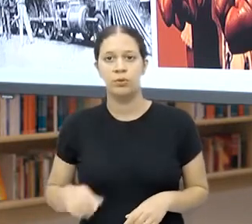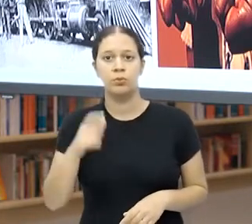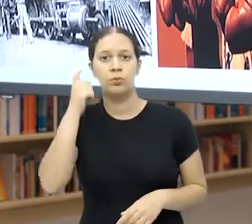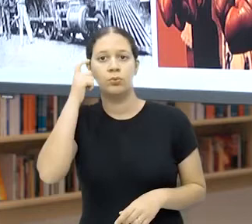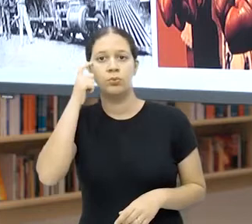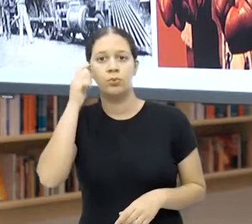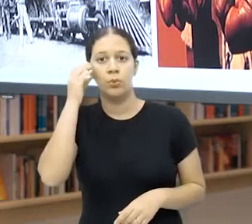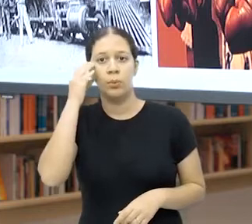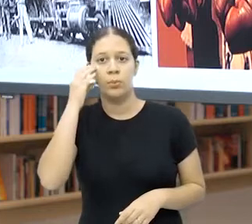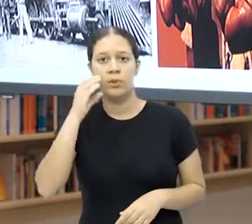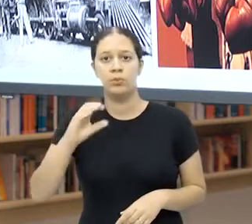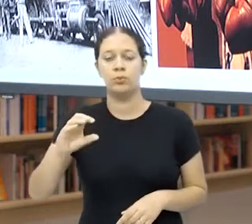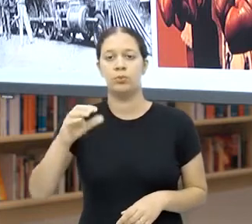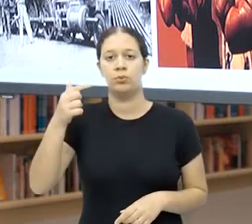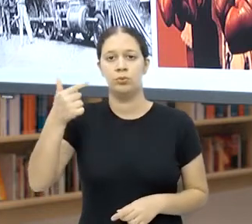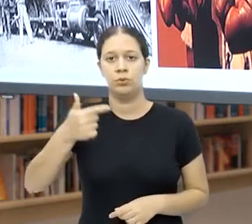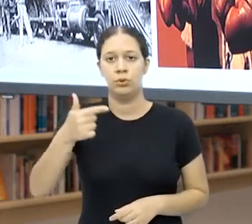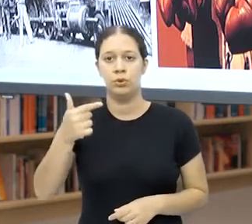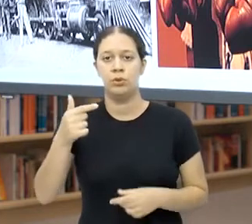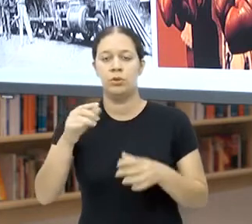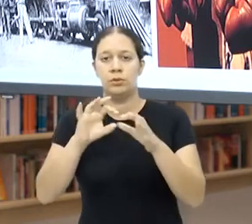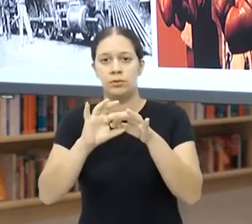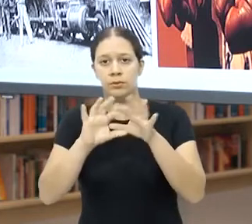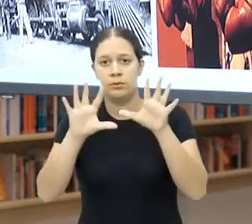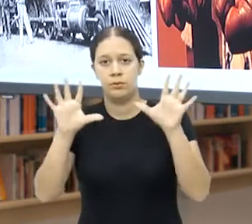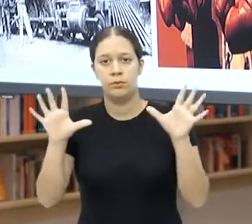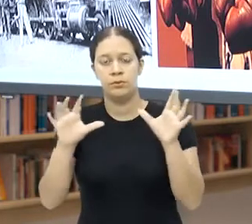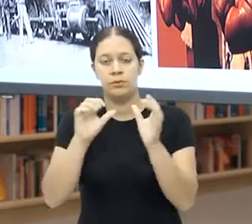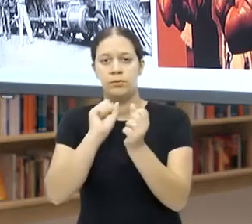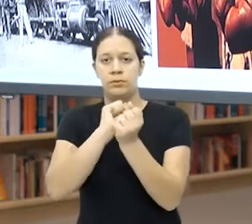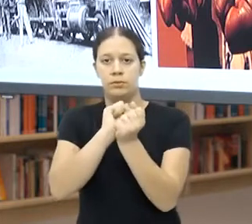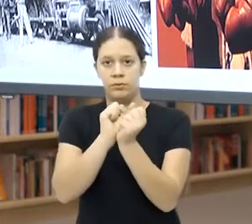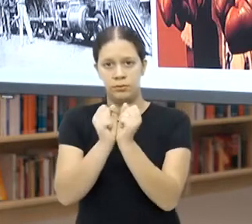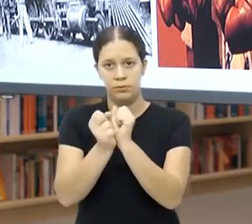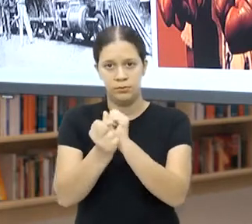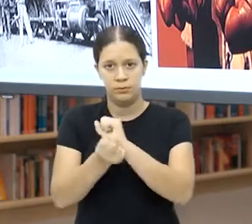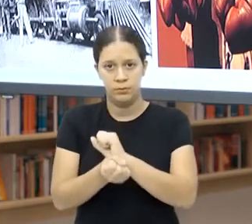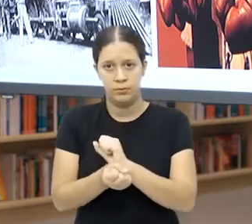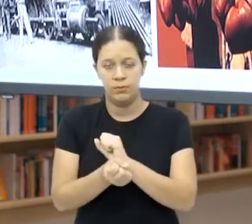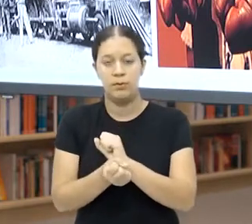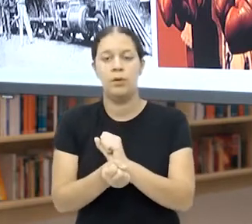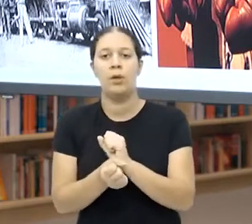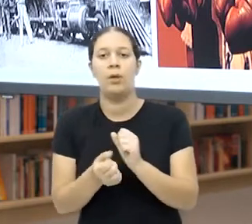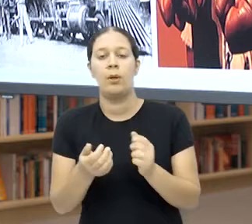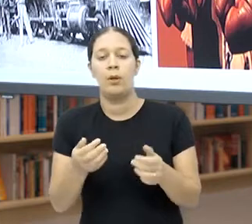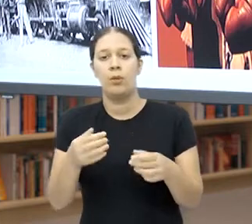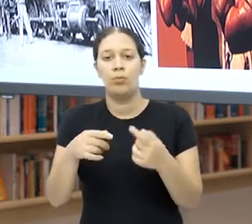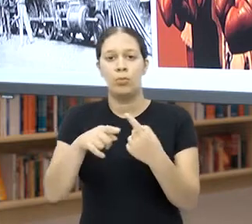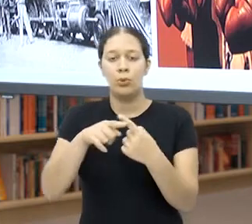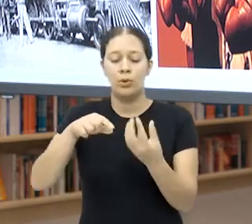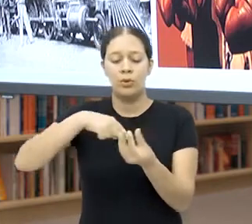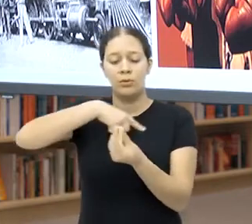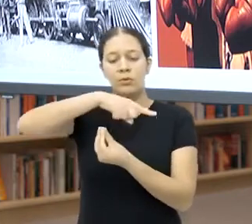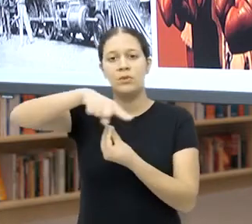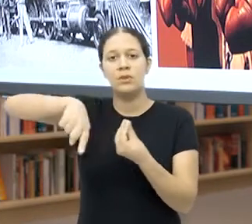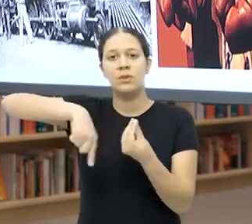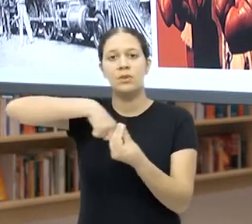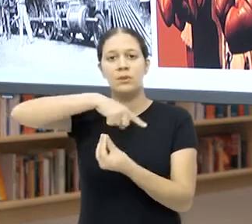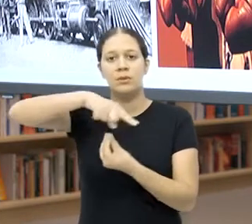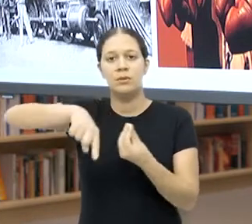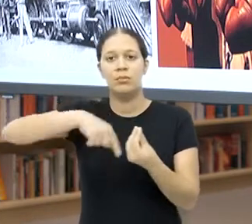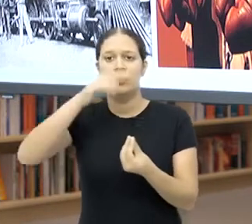Pedro II para libertar esses escravos, porque o Brasil estava numa ilha, só o Brasil que tinha